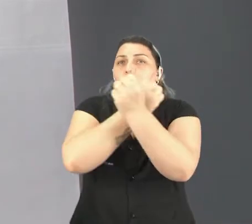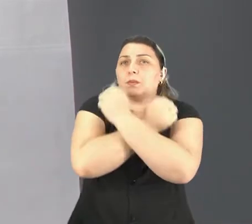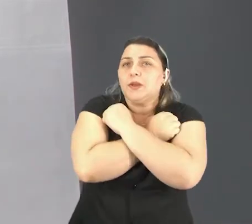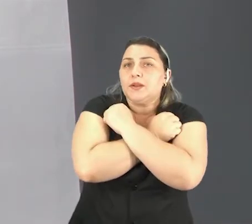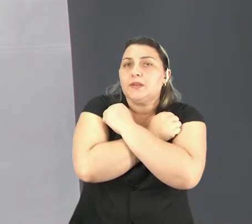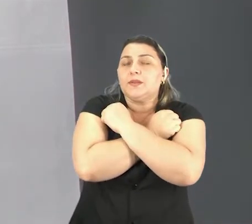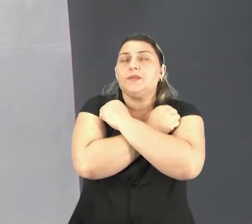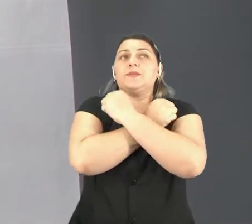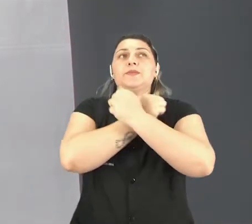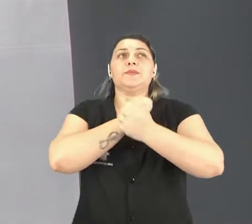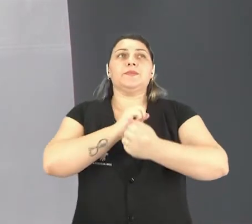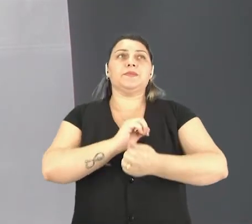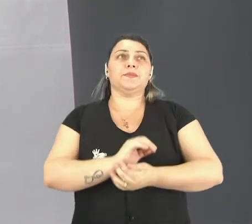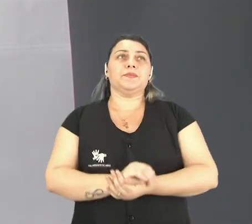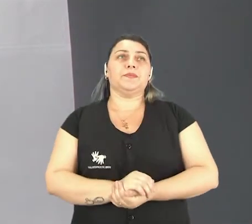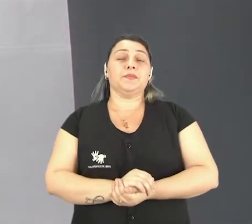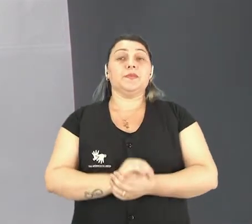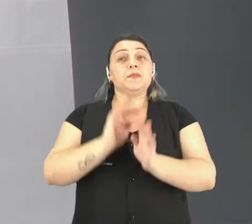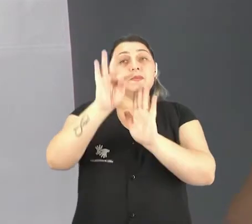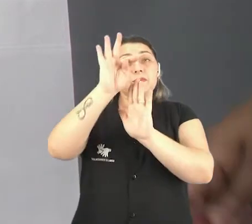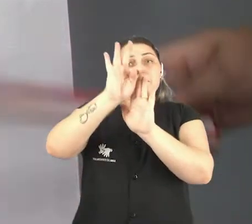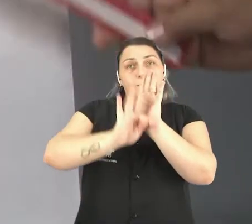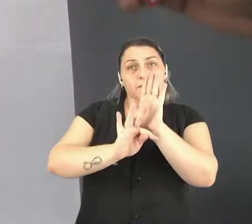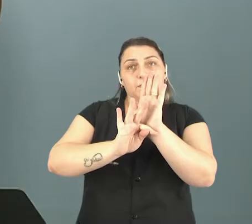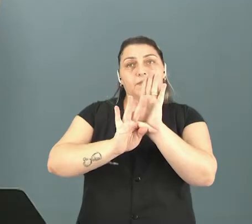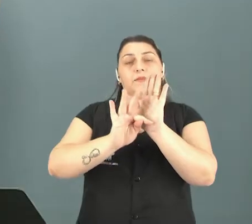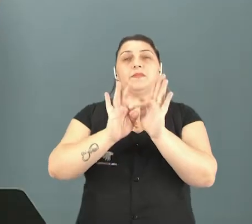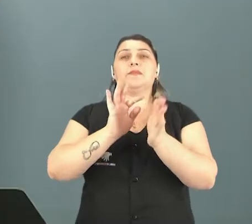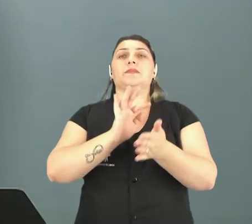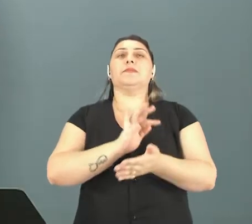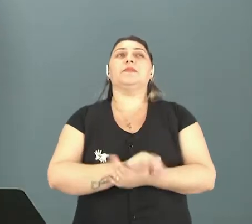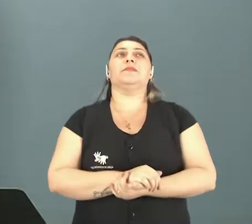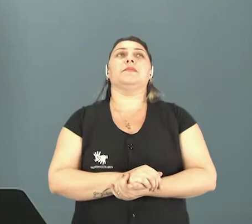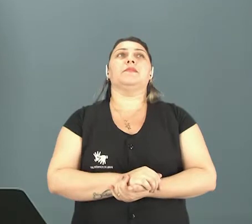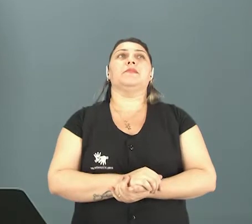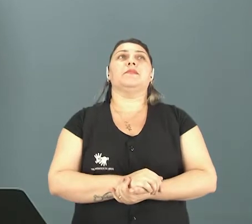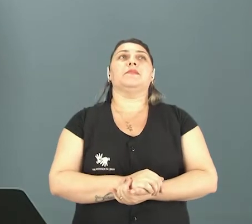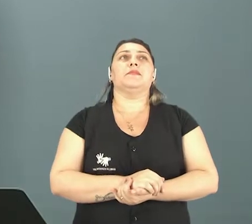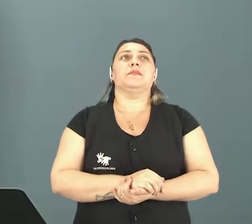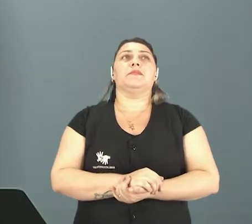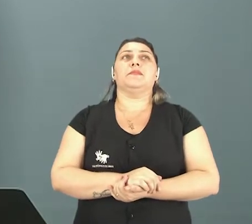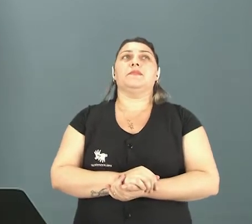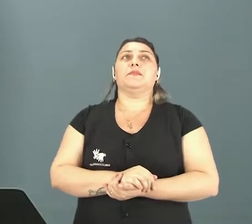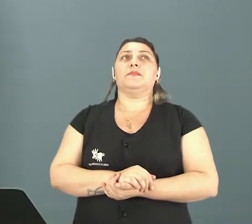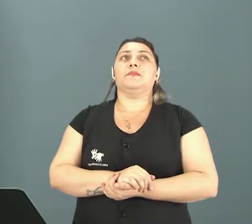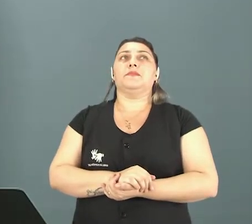abraço. Esse texto é um